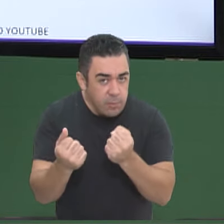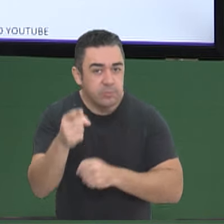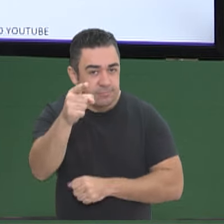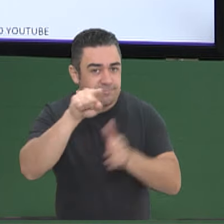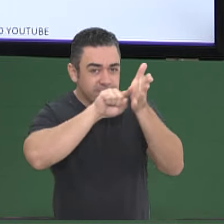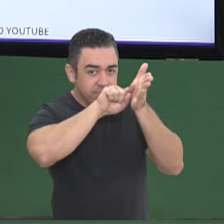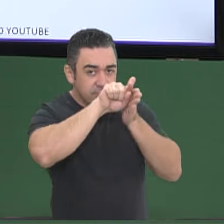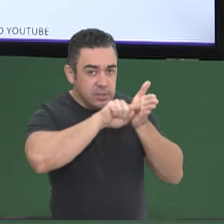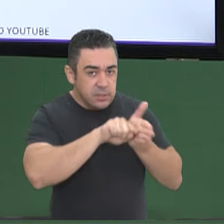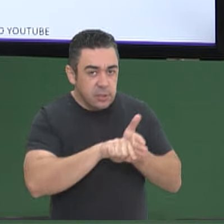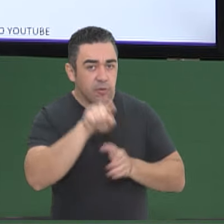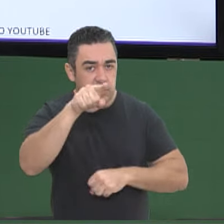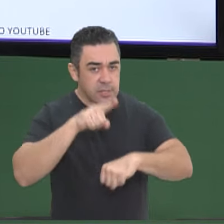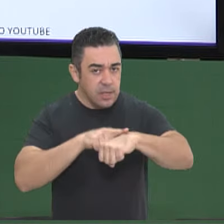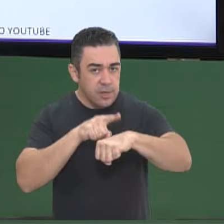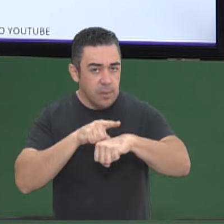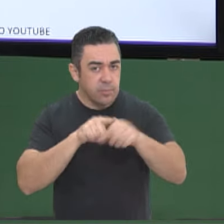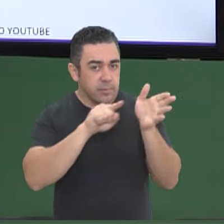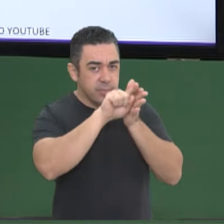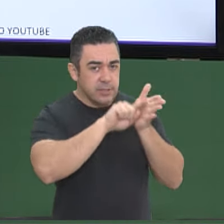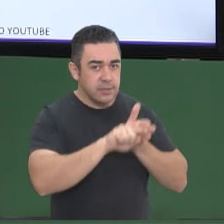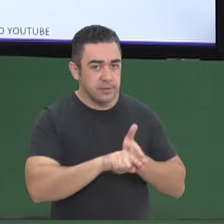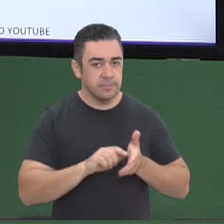obra, vocês terão um tempo para isso.